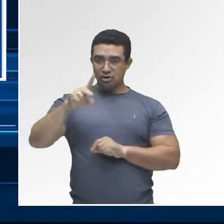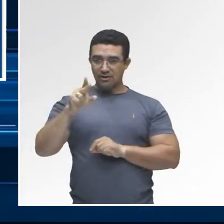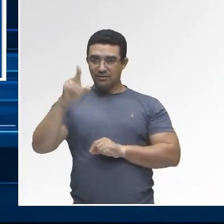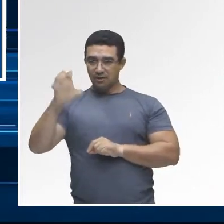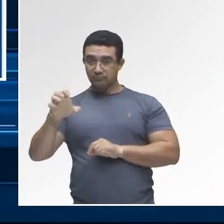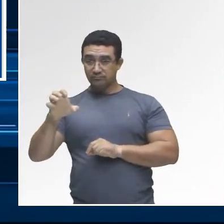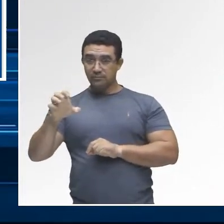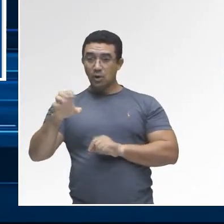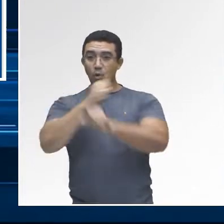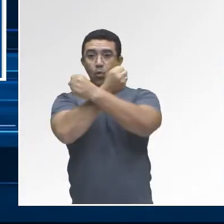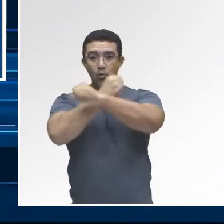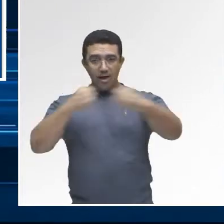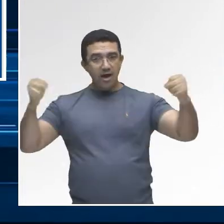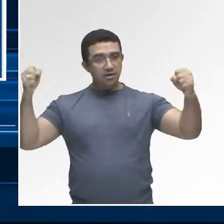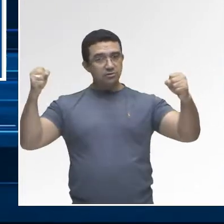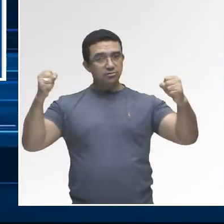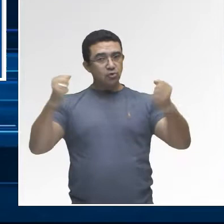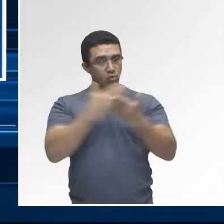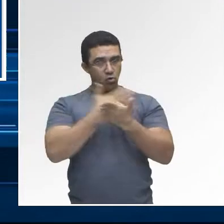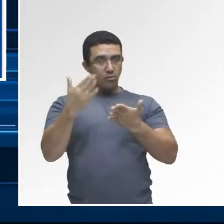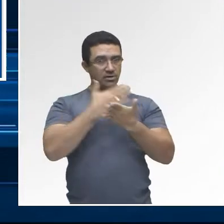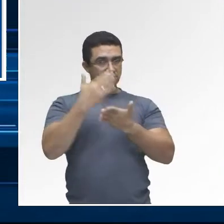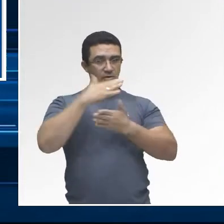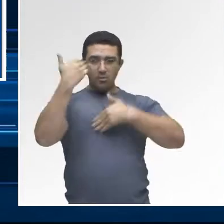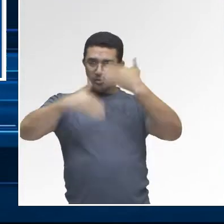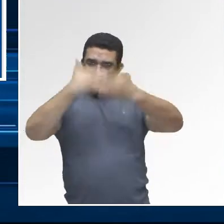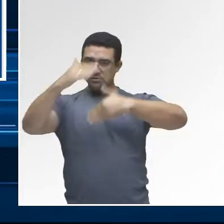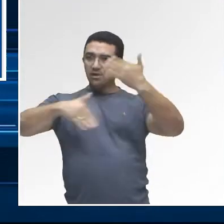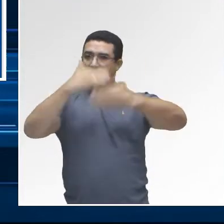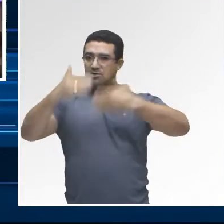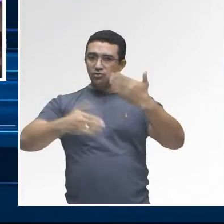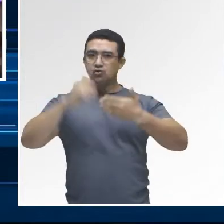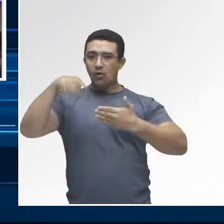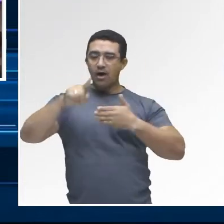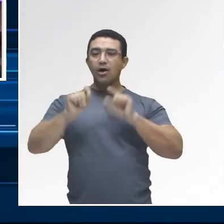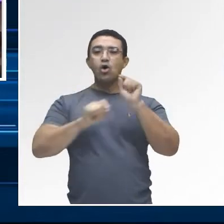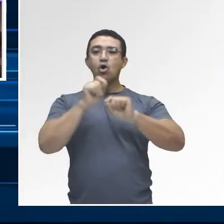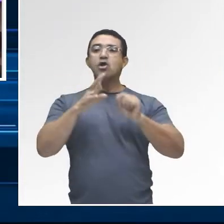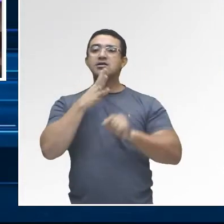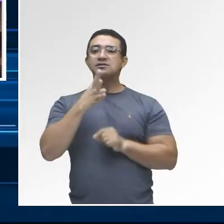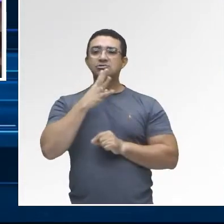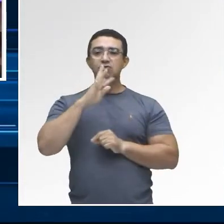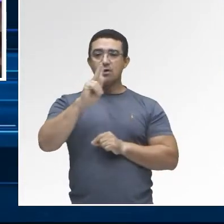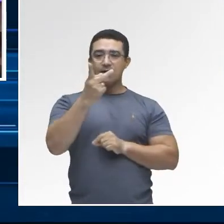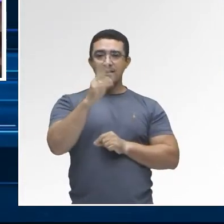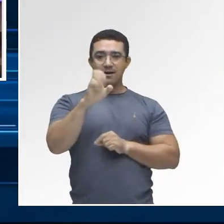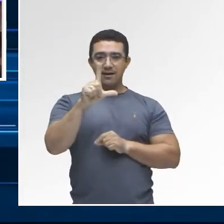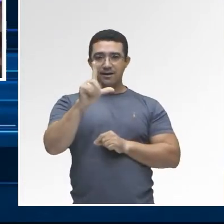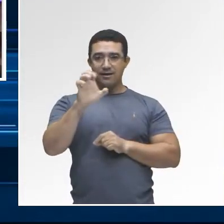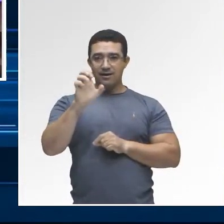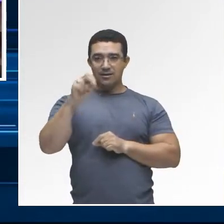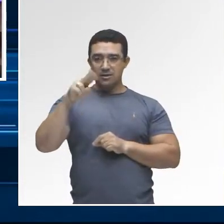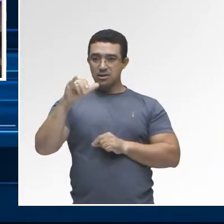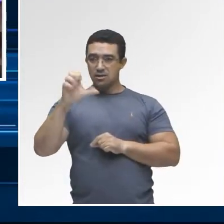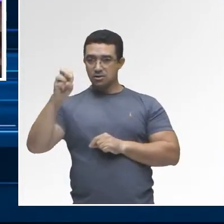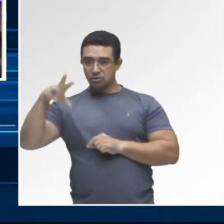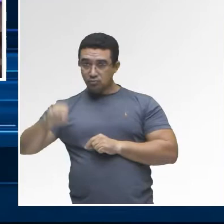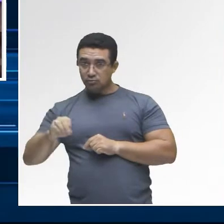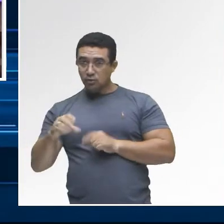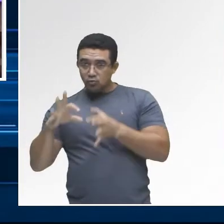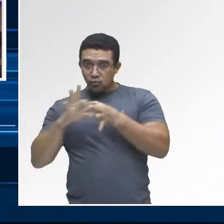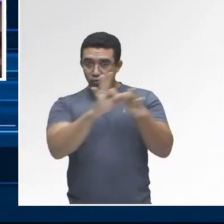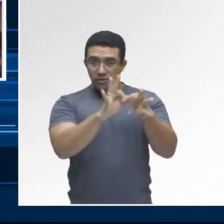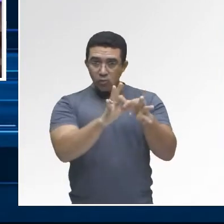dando início ao processo que ficou conhecido como helenismo. O que foi o helenismo? A fusão da cultura